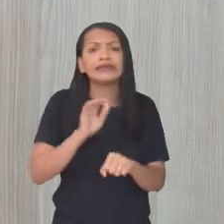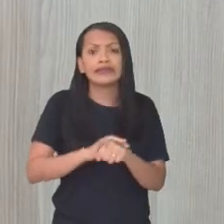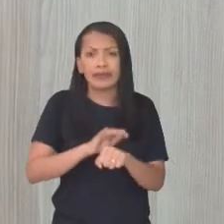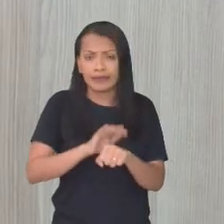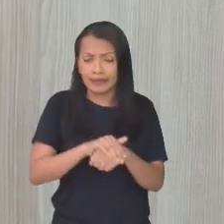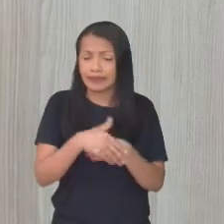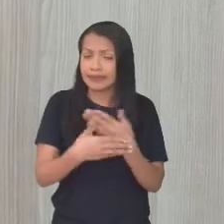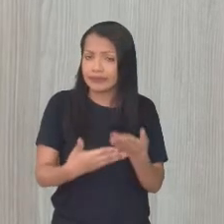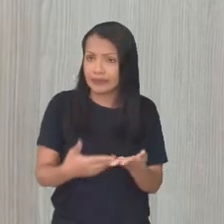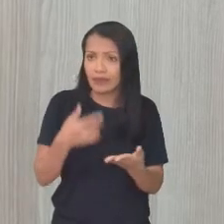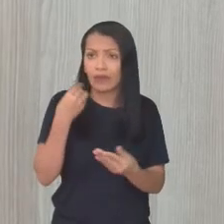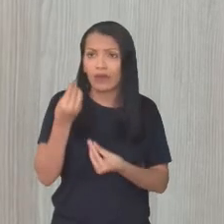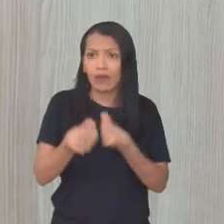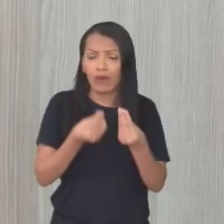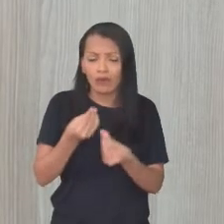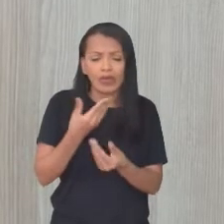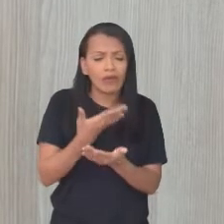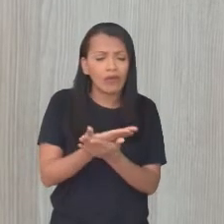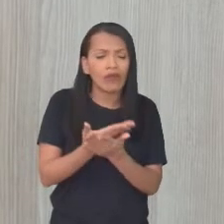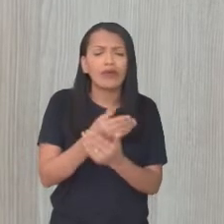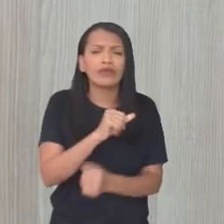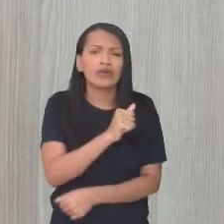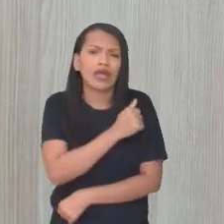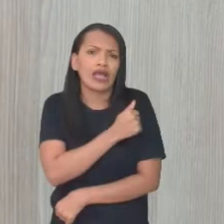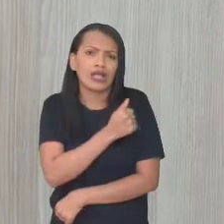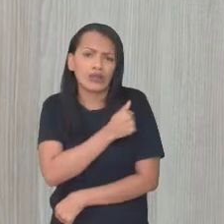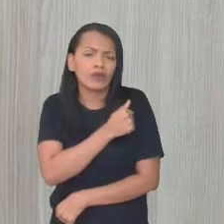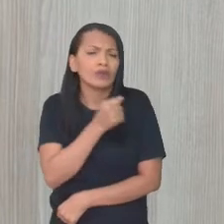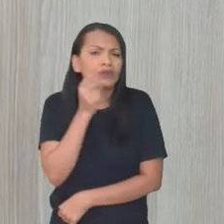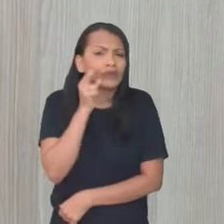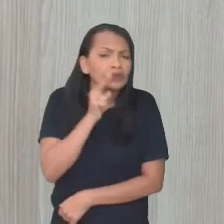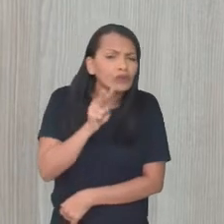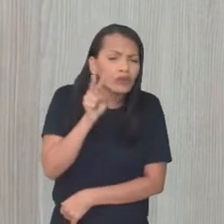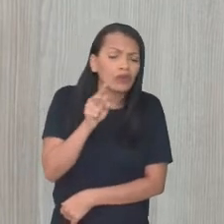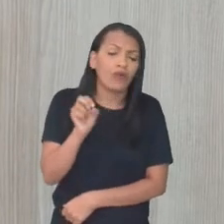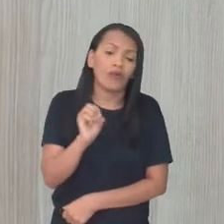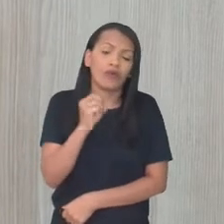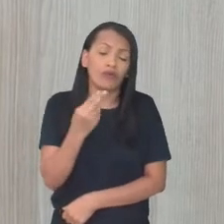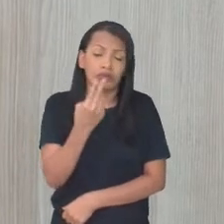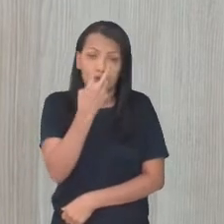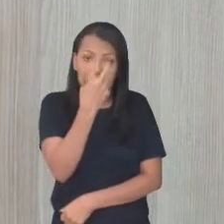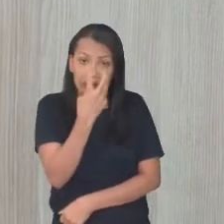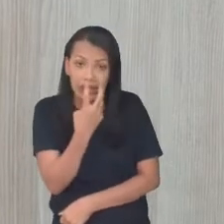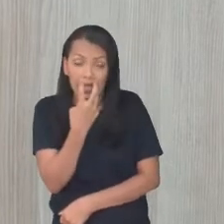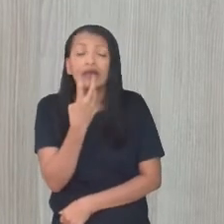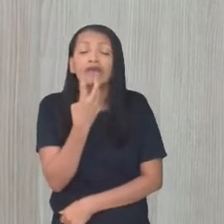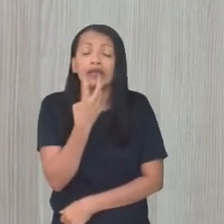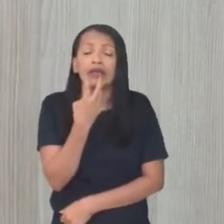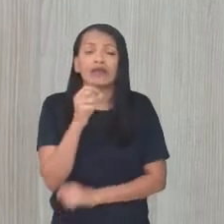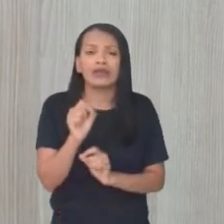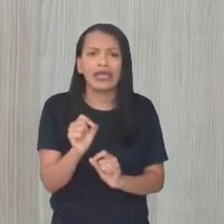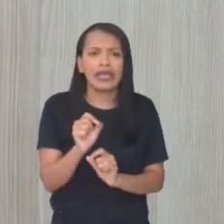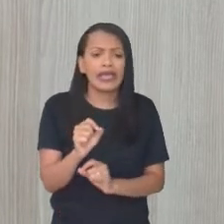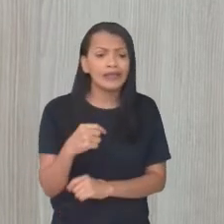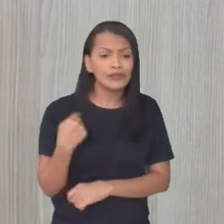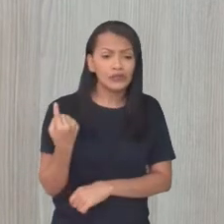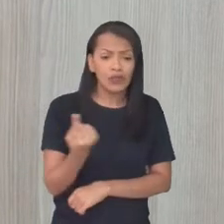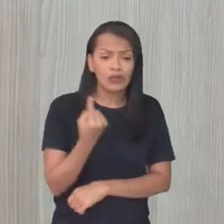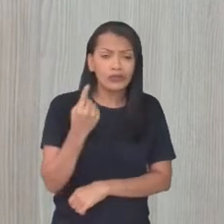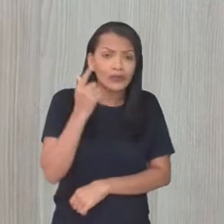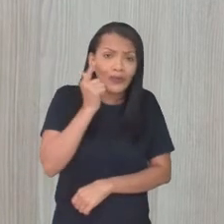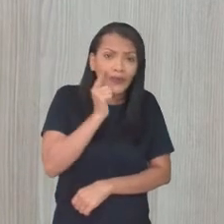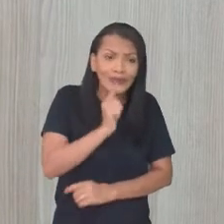independência. Sim. Sobre o estudante com baixa visão ou cego ter a independência de ler seus livros, produzir suas